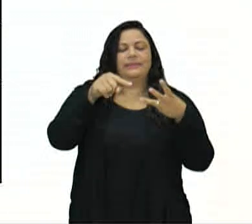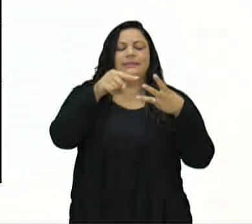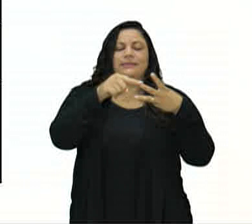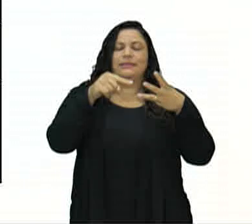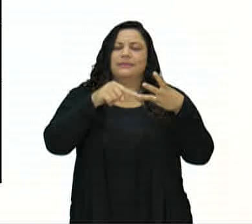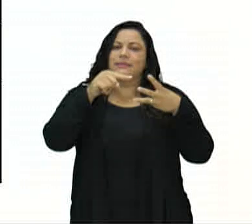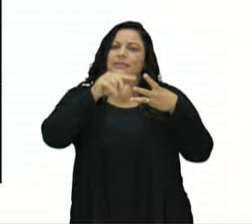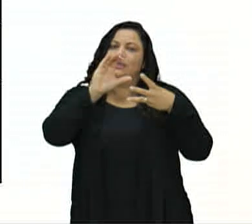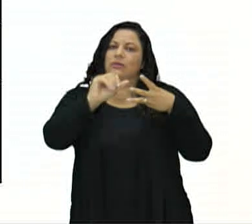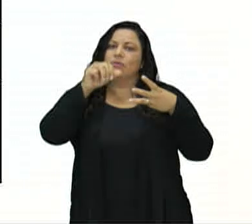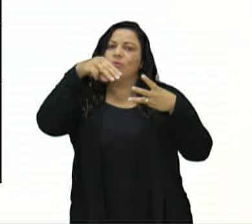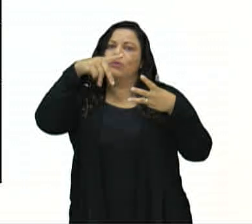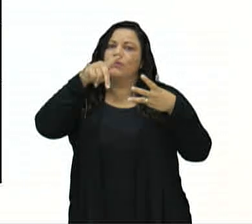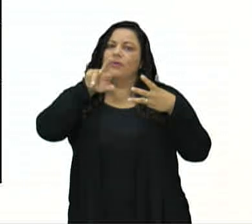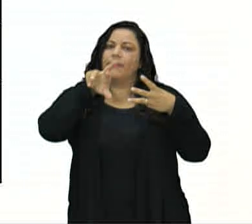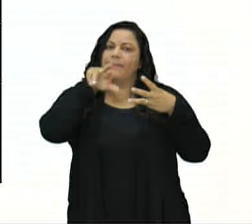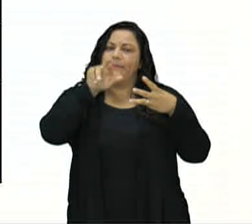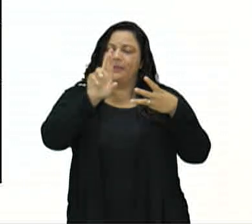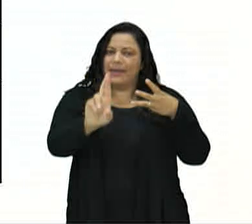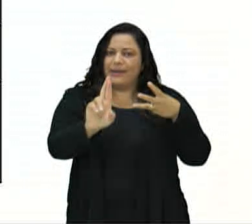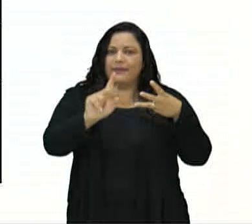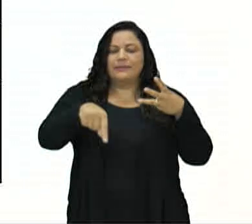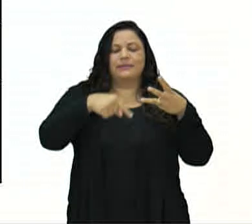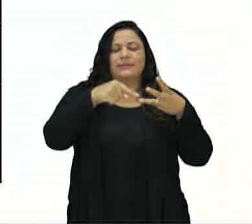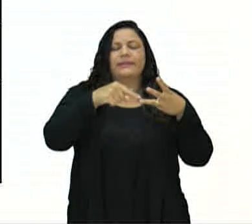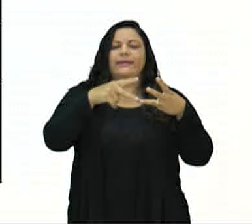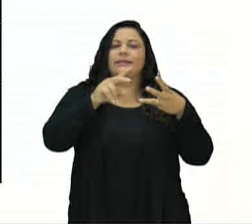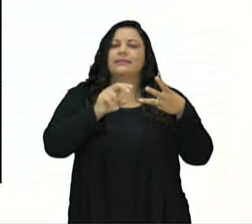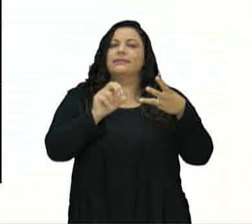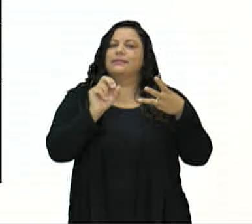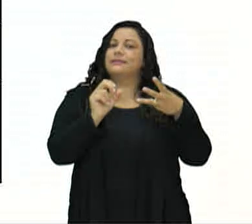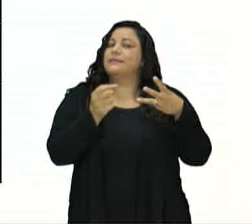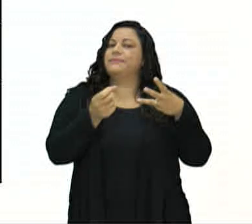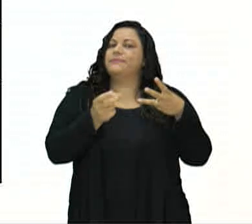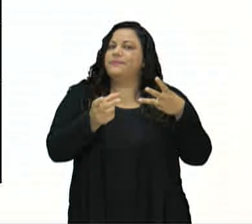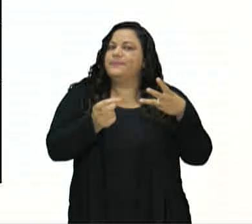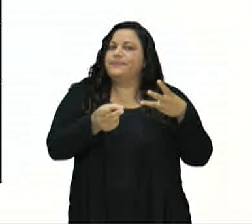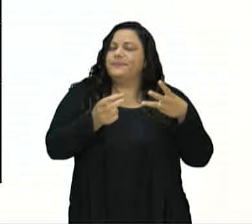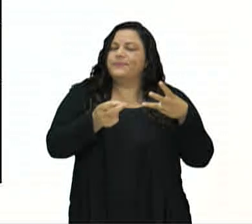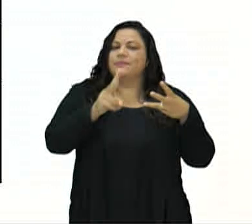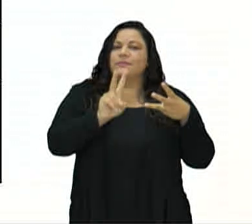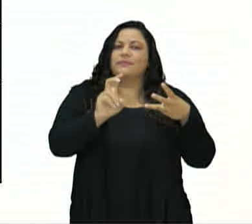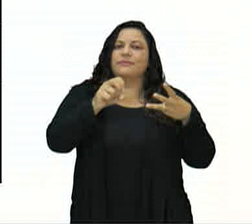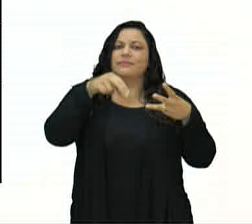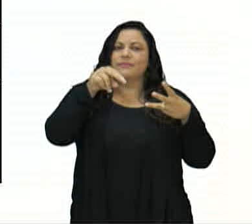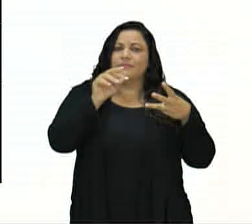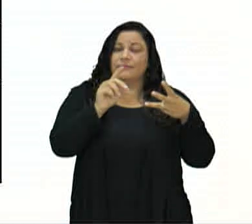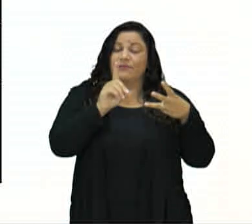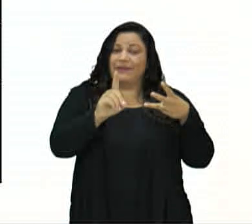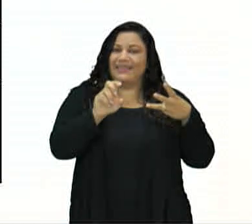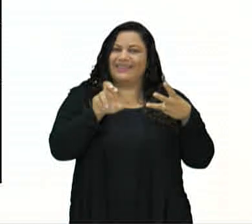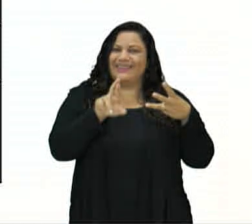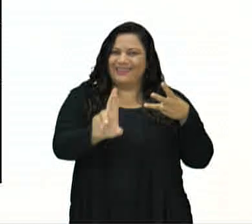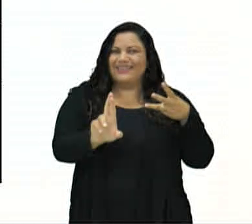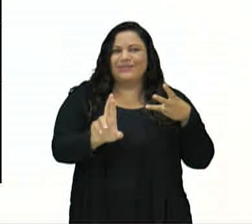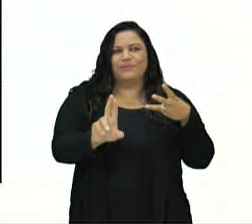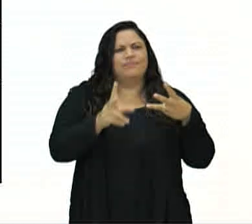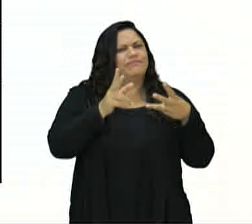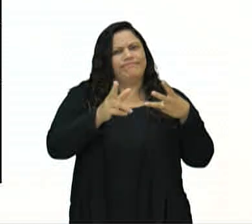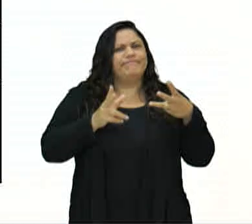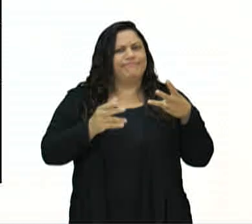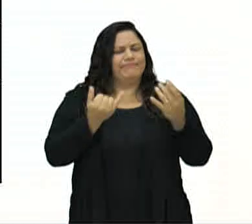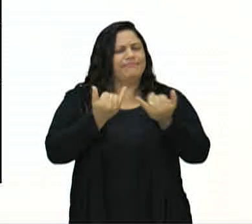bastante semelhança, com algumas alterações apenas na grafia, na escrita e na pronúncia. Vamos começar aqui a